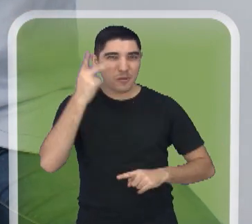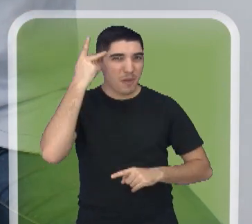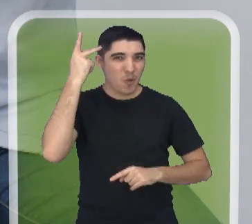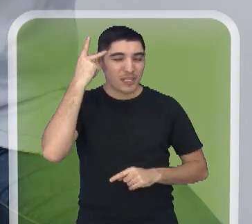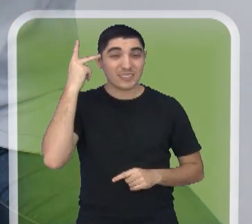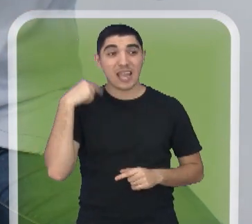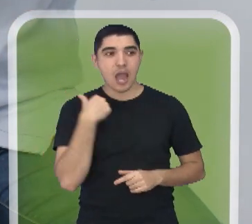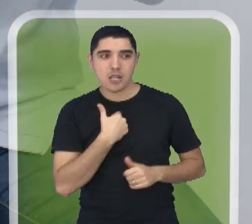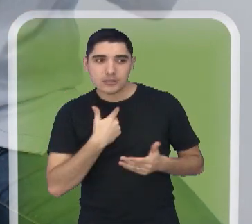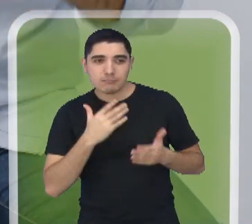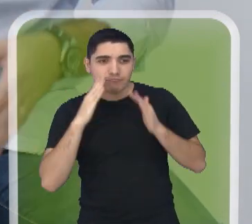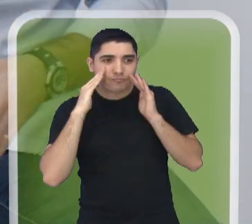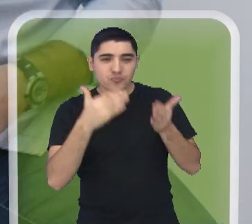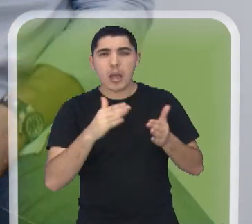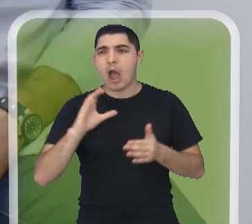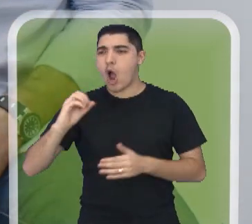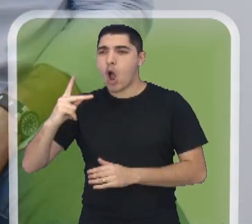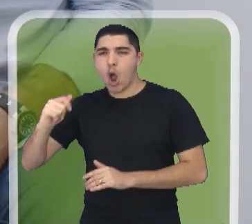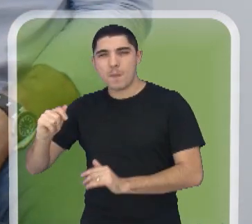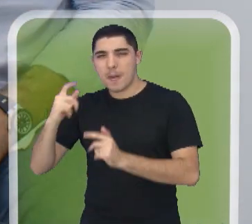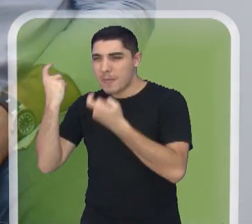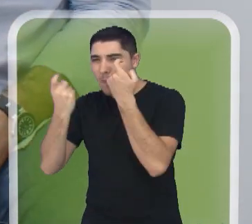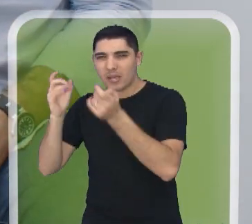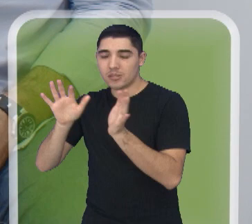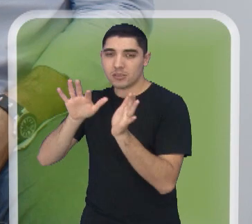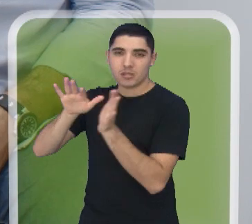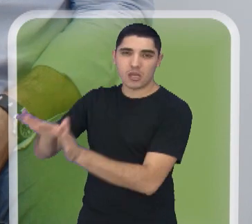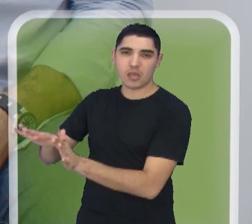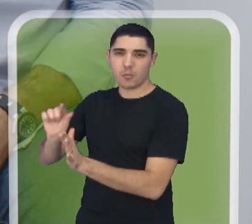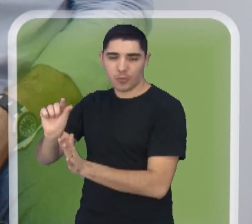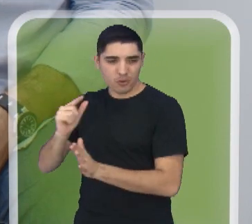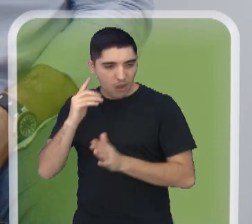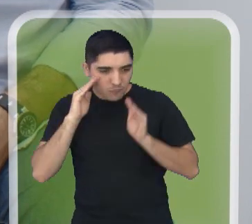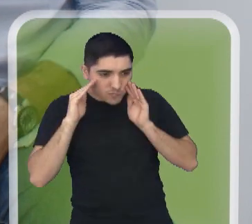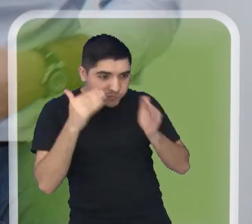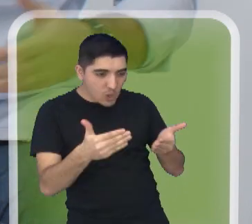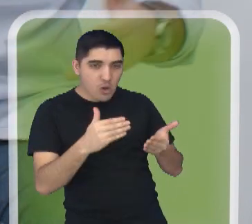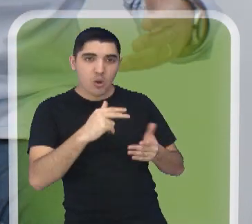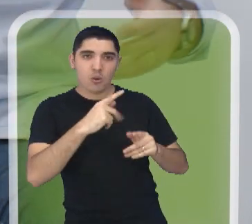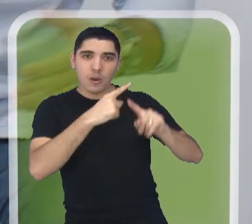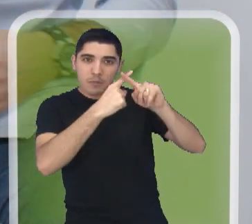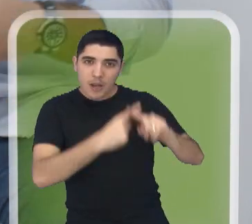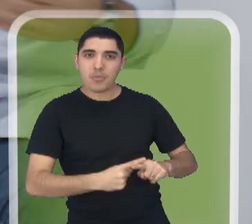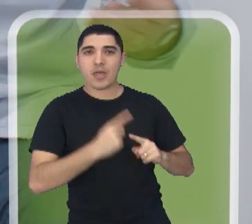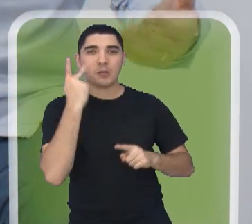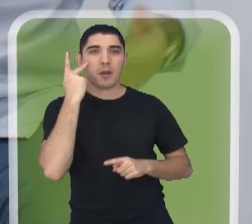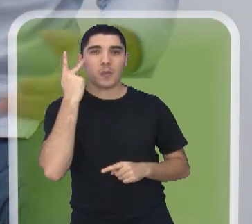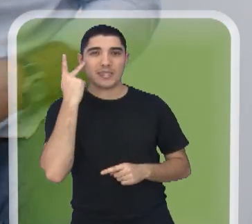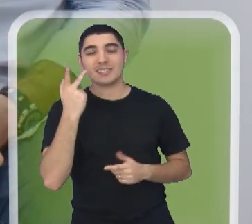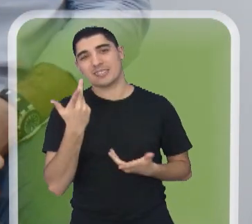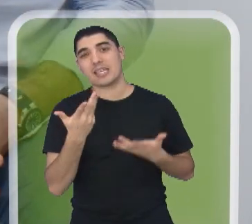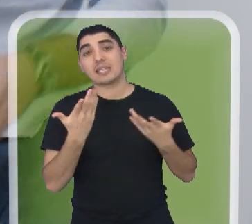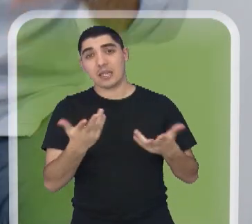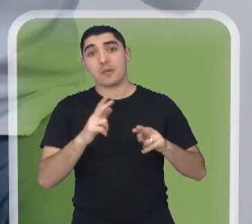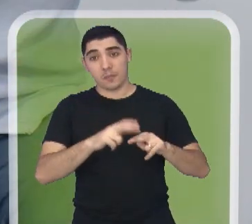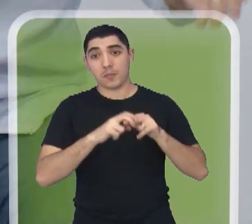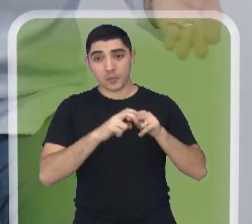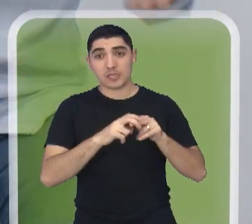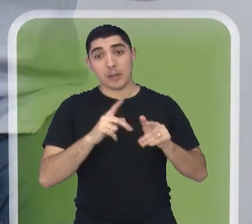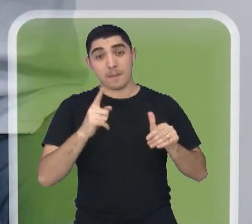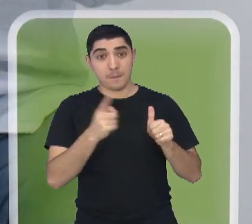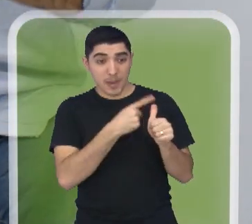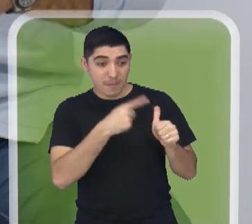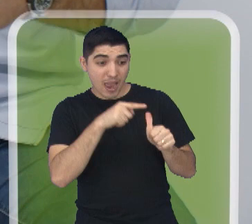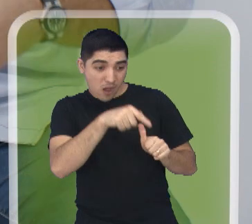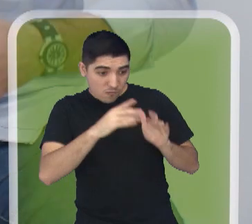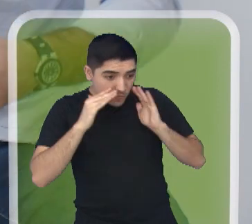Né? E aí você fica tão focado no campeonato atualmente que você acaba deixando um pouco de lado o planejamento completo e mais estruturado para focar tanto no